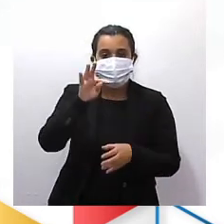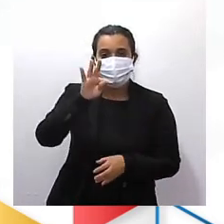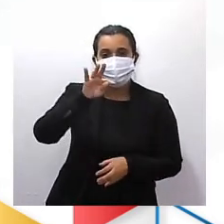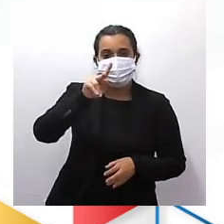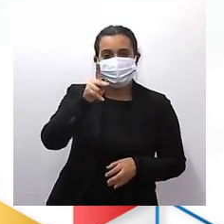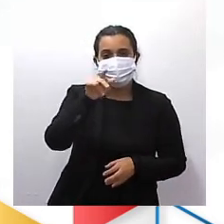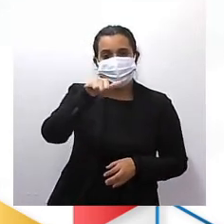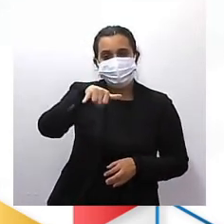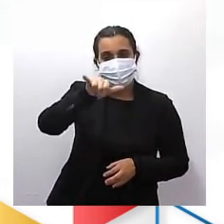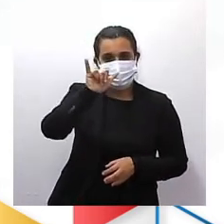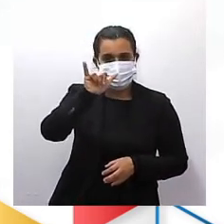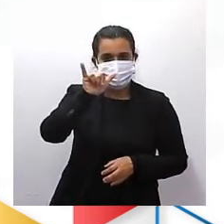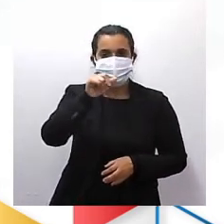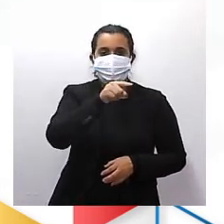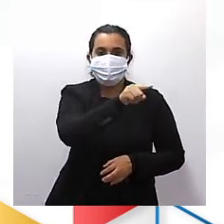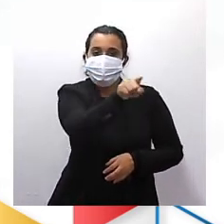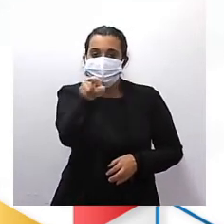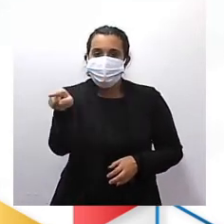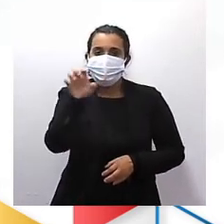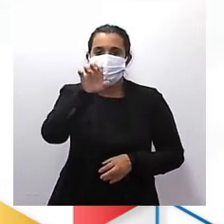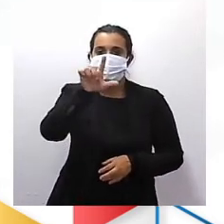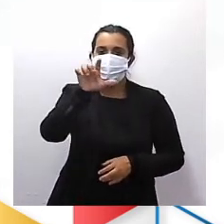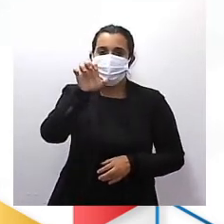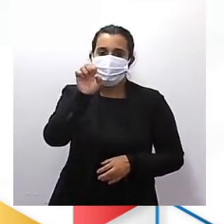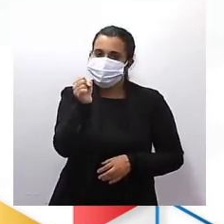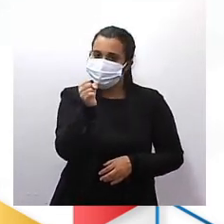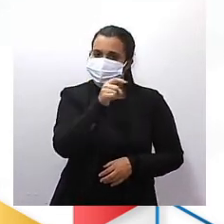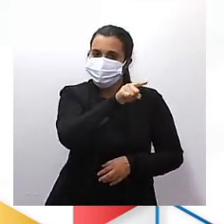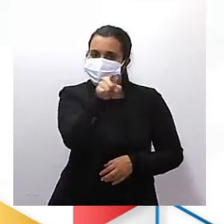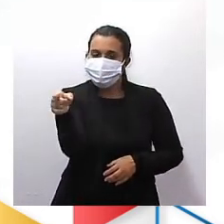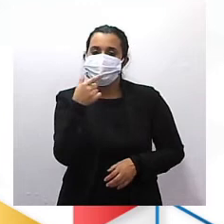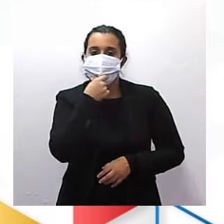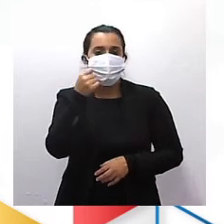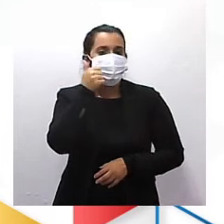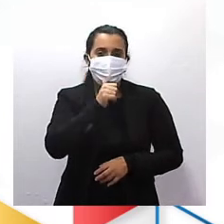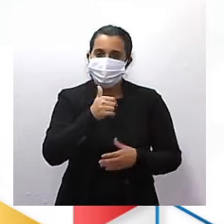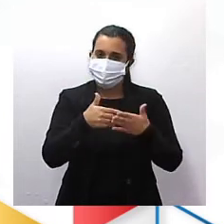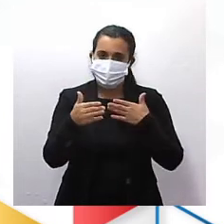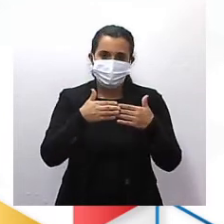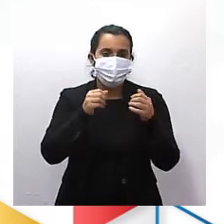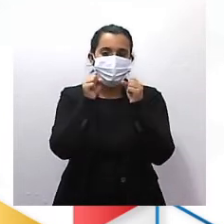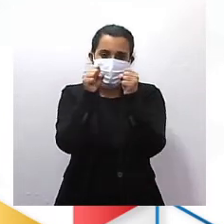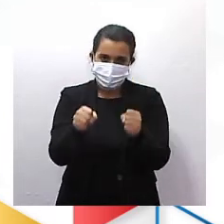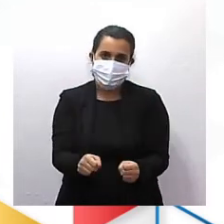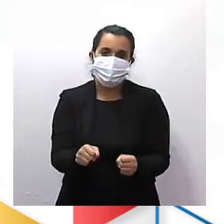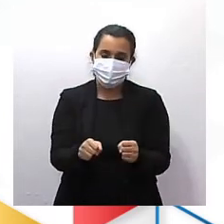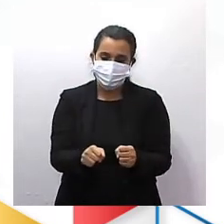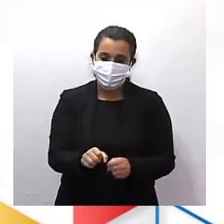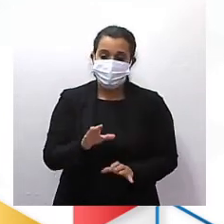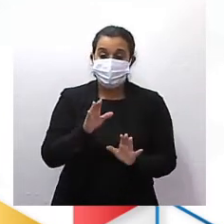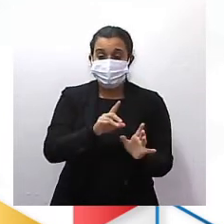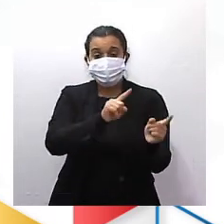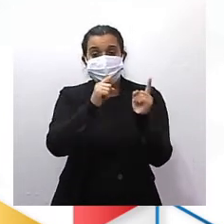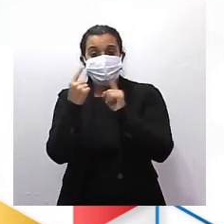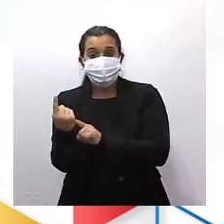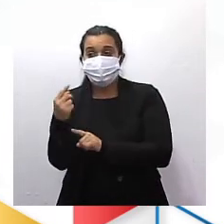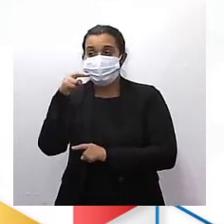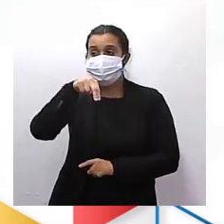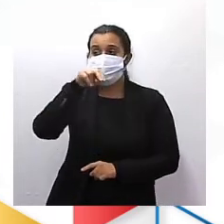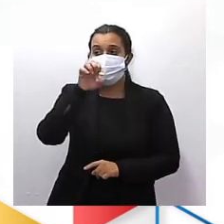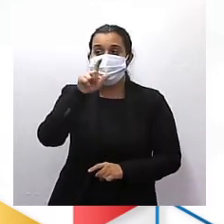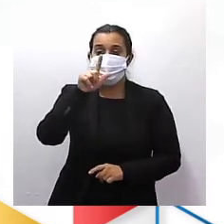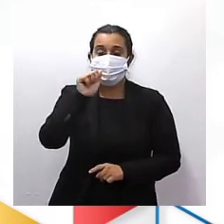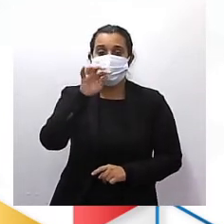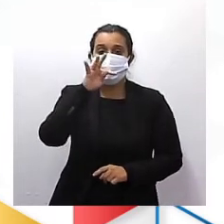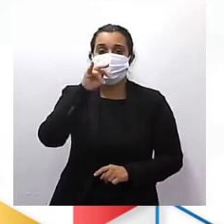they can, eles ou elas podem, aí a depender do contexto. A negativa, aí ao meio,